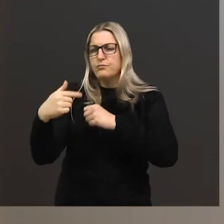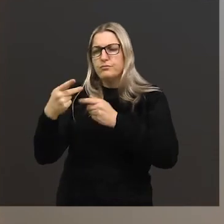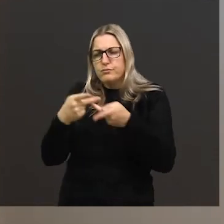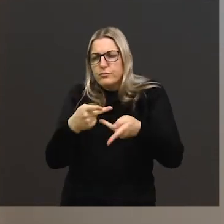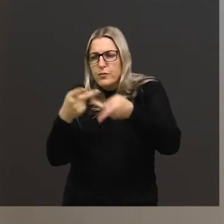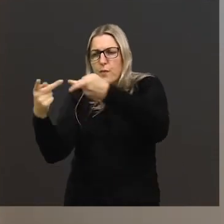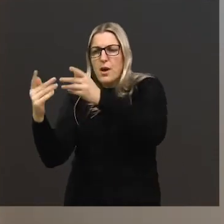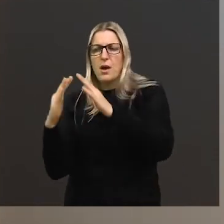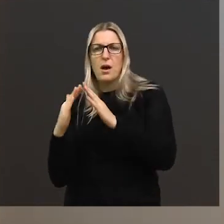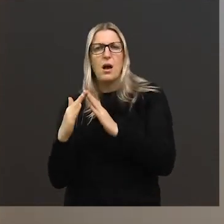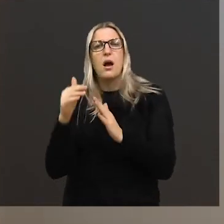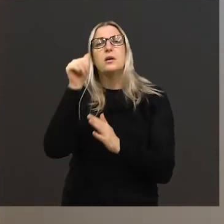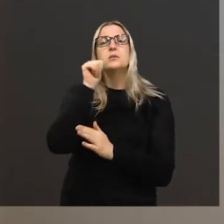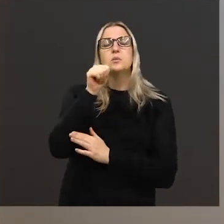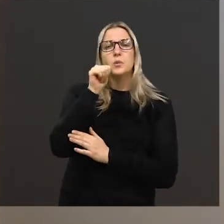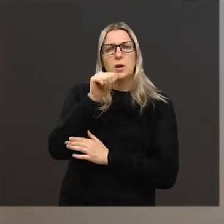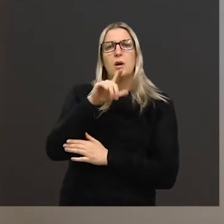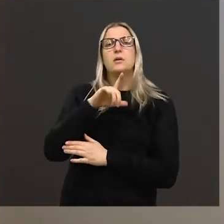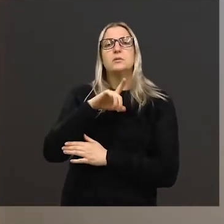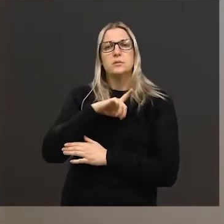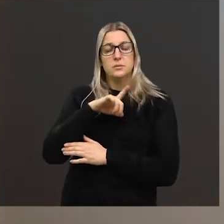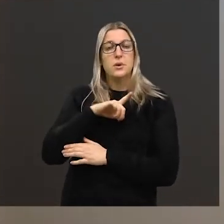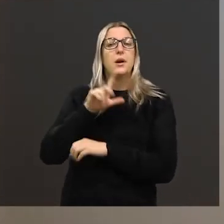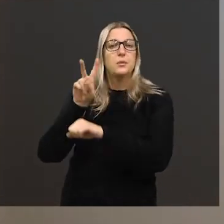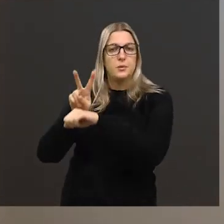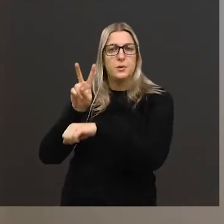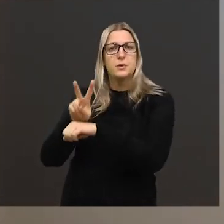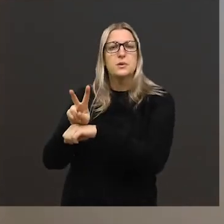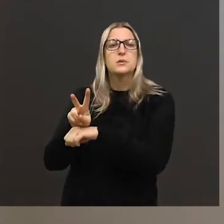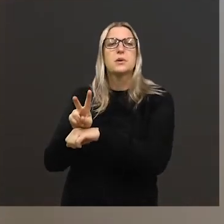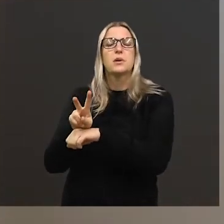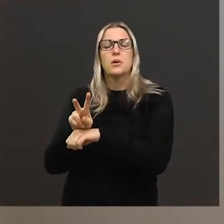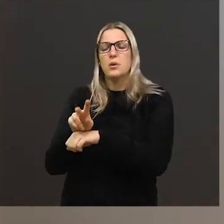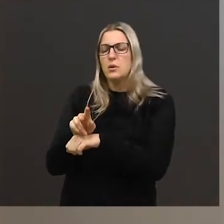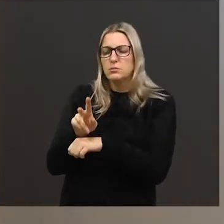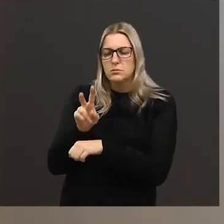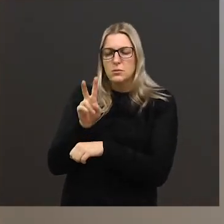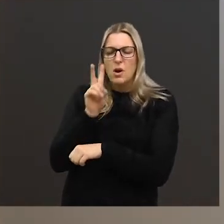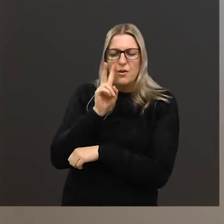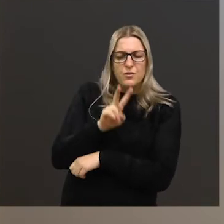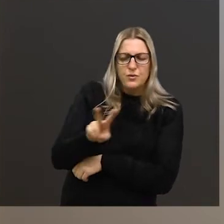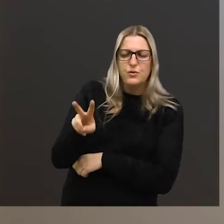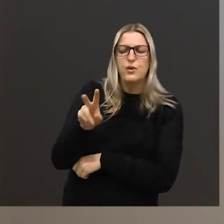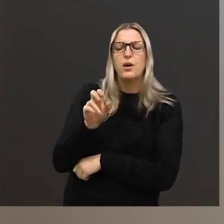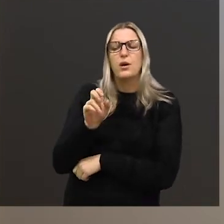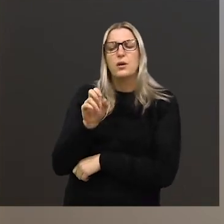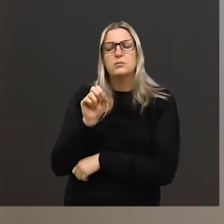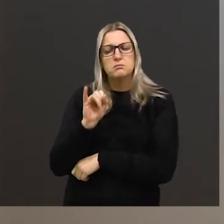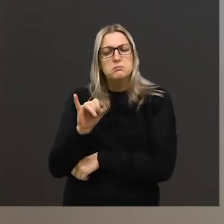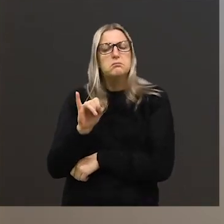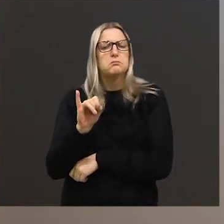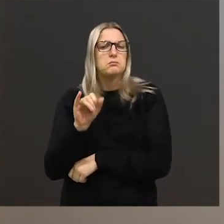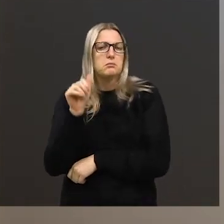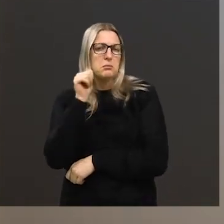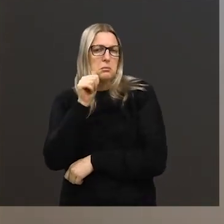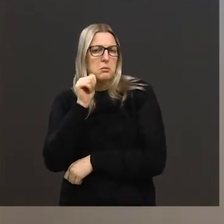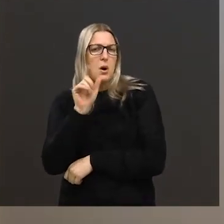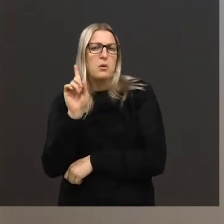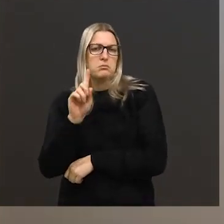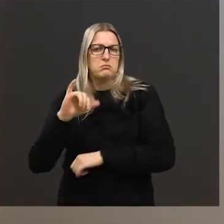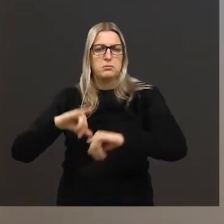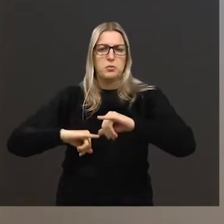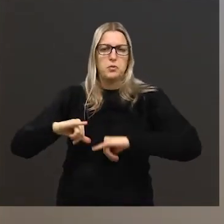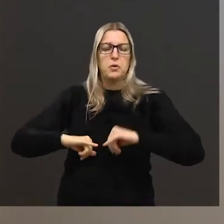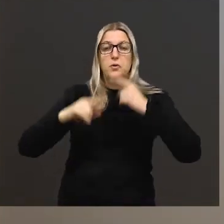ido à casa daquelas mulheres que estão sob a proteção de uma medida para fiscalizar. Então, nesse período da pandemia, me parece